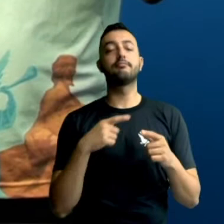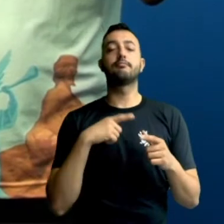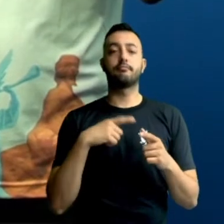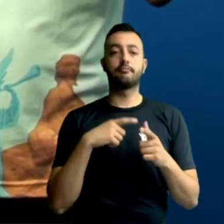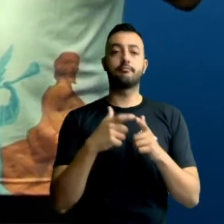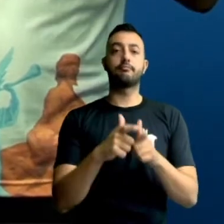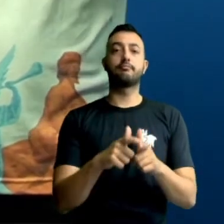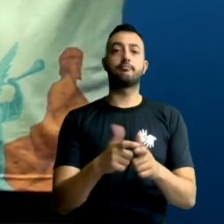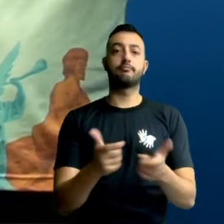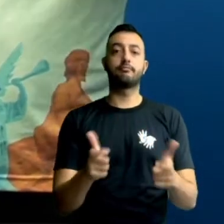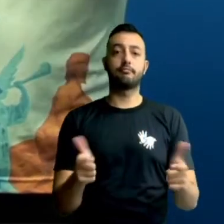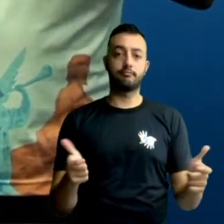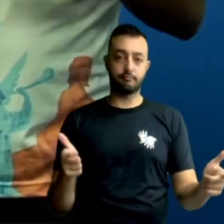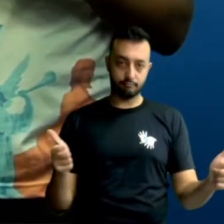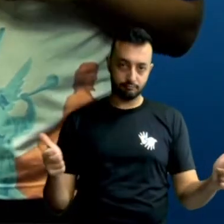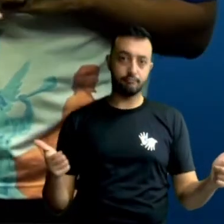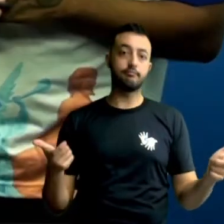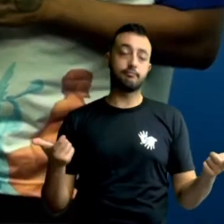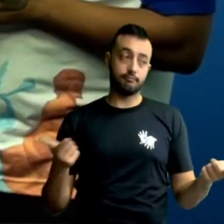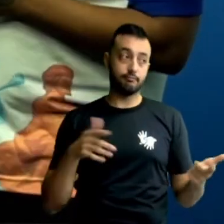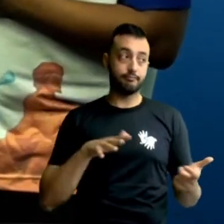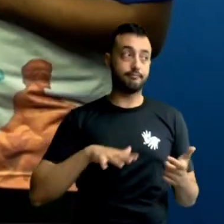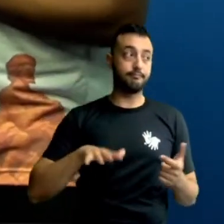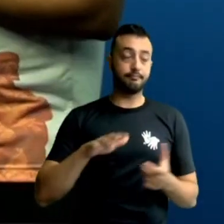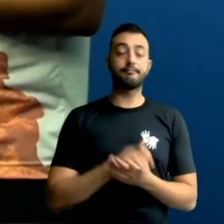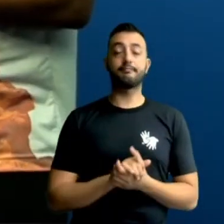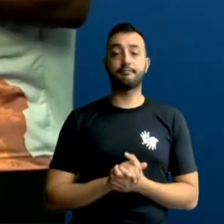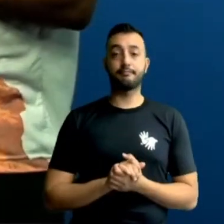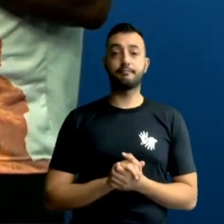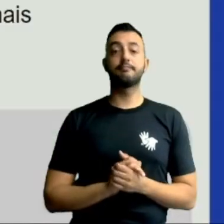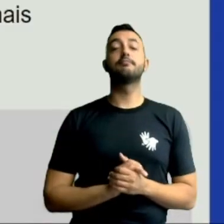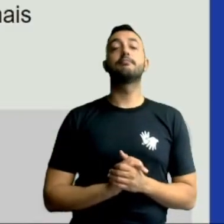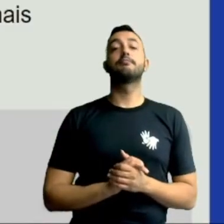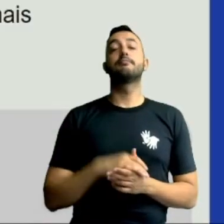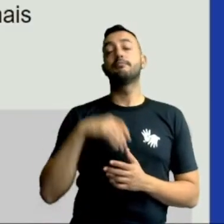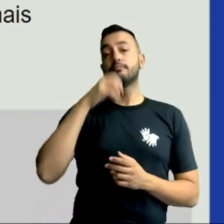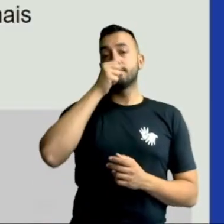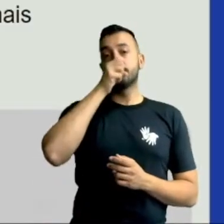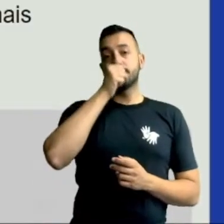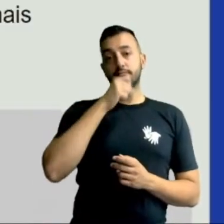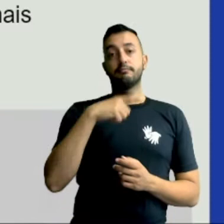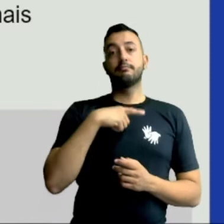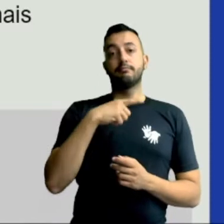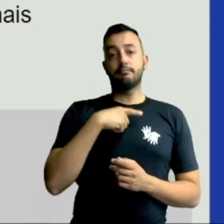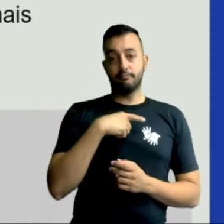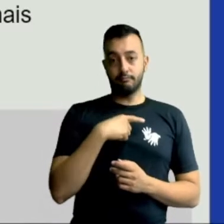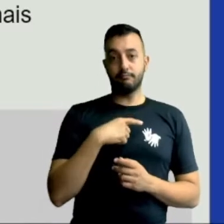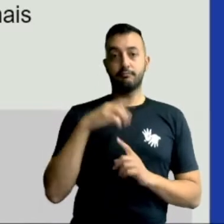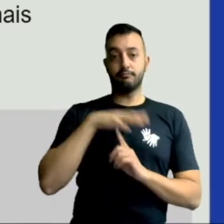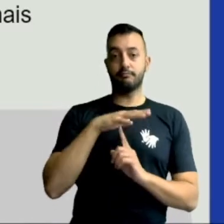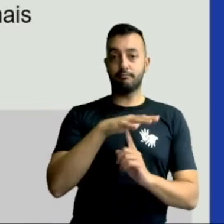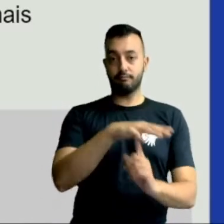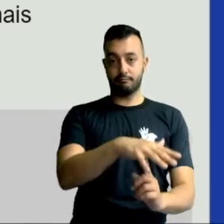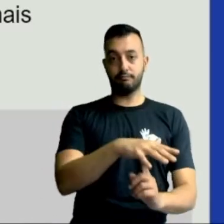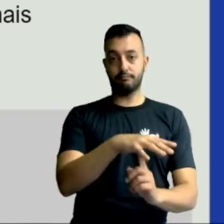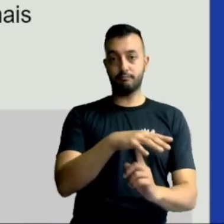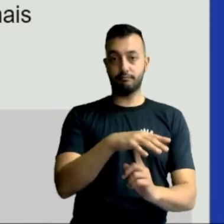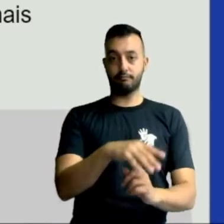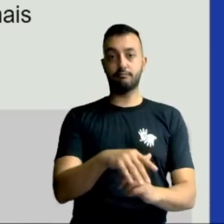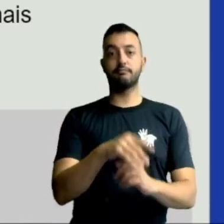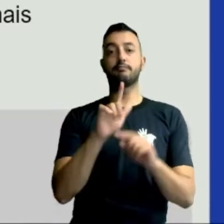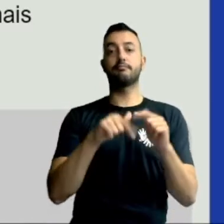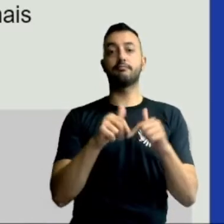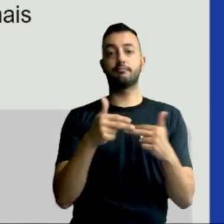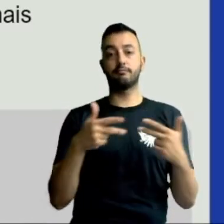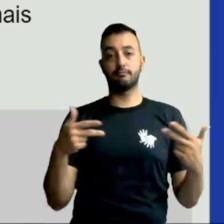grande quantitativo de pessoas nessa região, tá? Aos sábados eram realizadas feiras livres, com